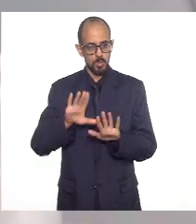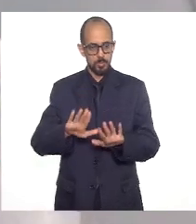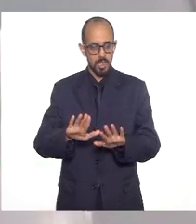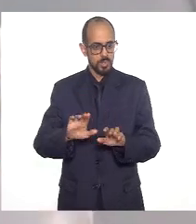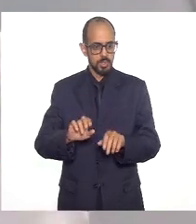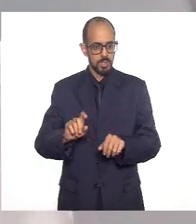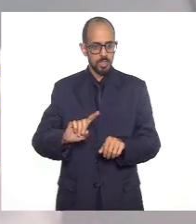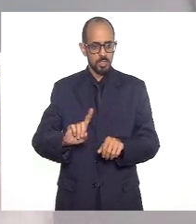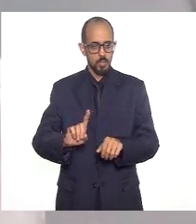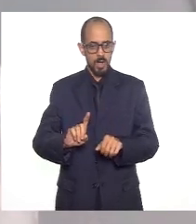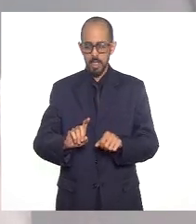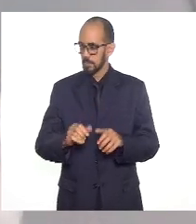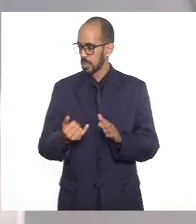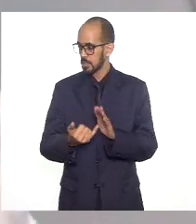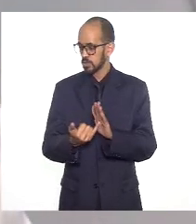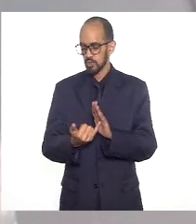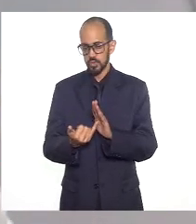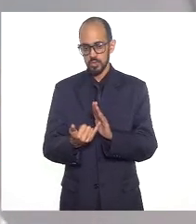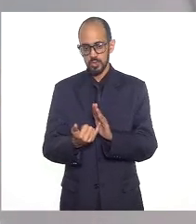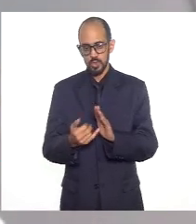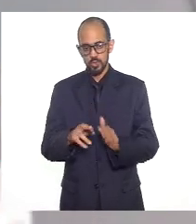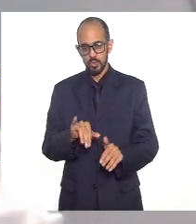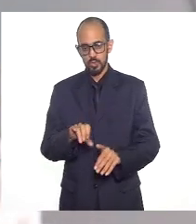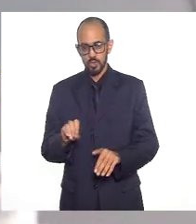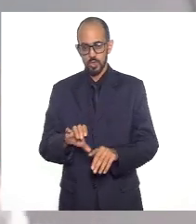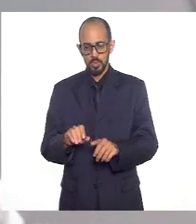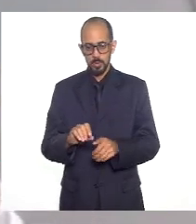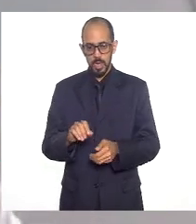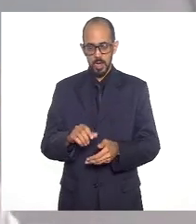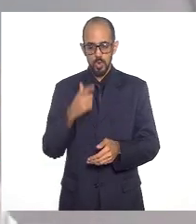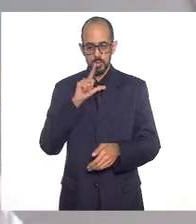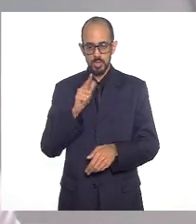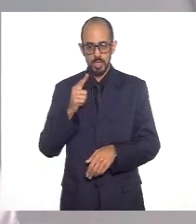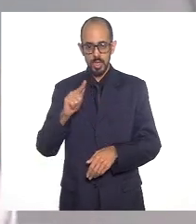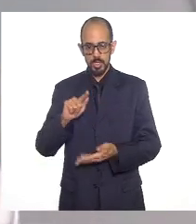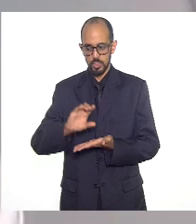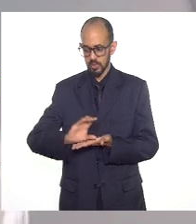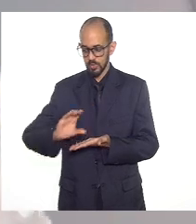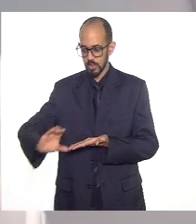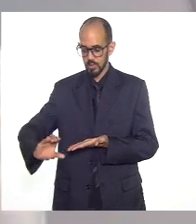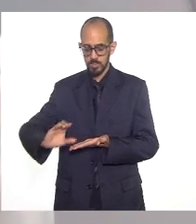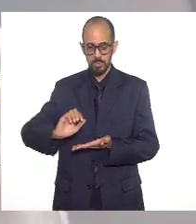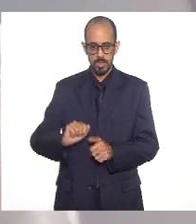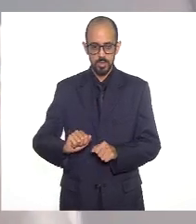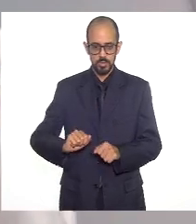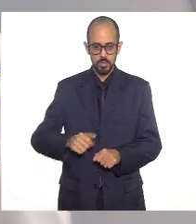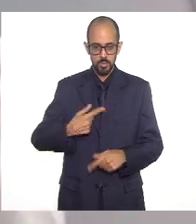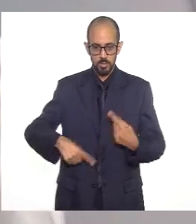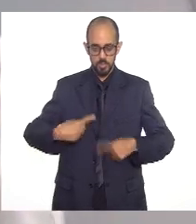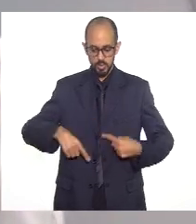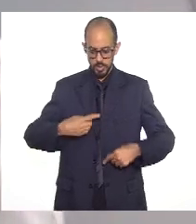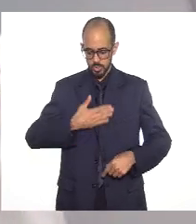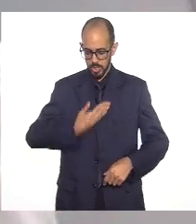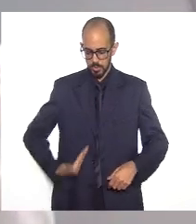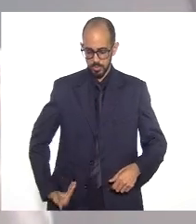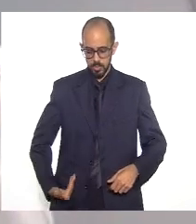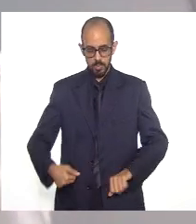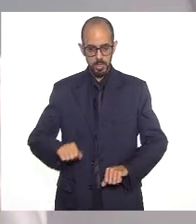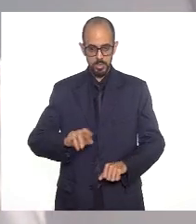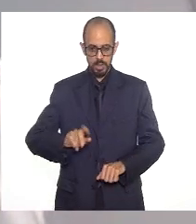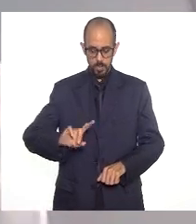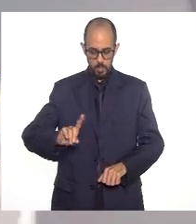as instituições do Rio de Janeiro para garantir investimentos públicos em promoção de políticas públicas e sociais.